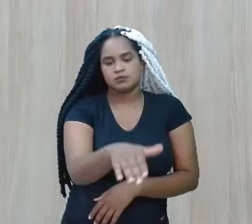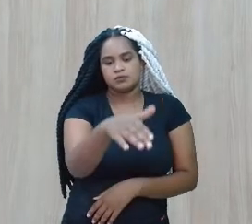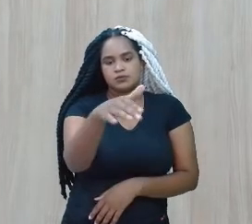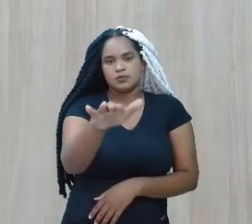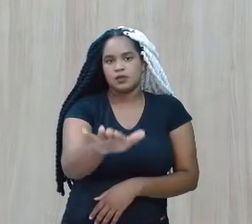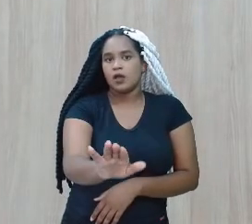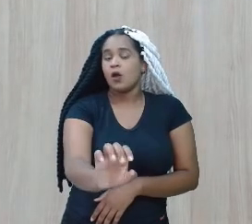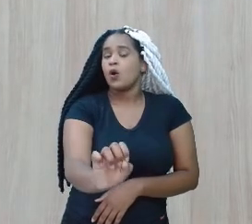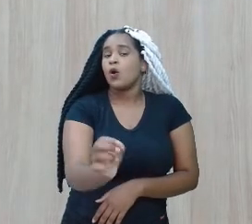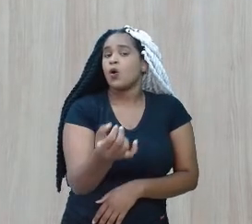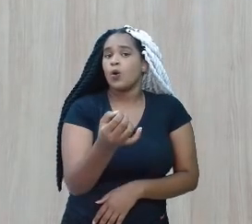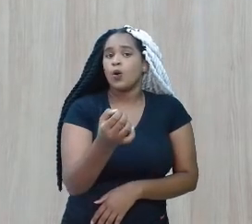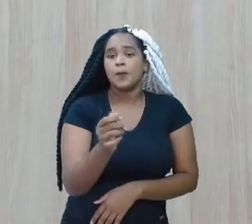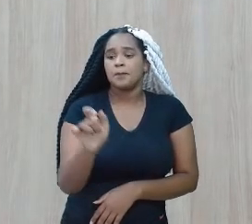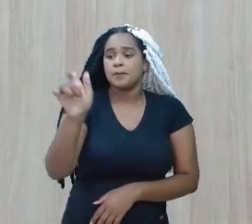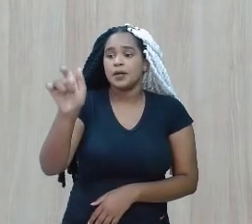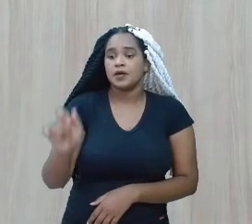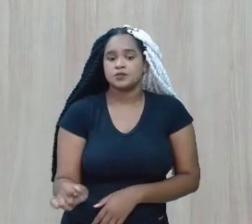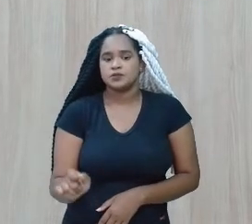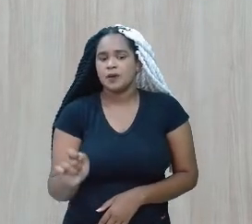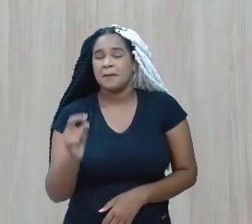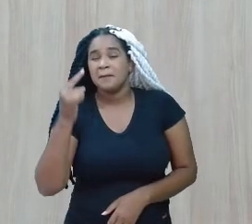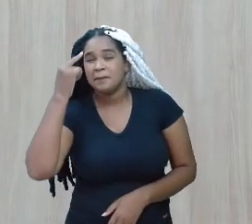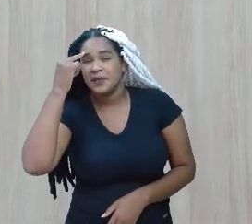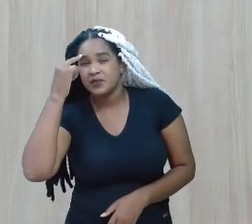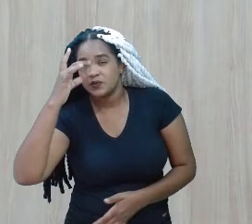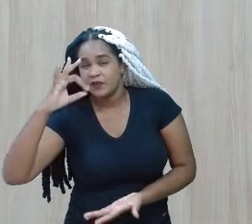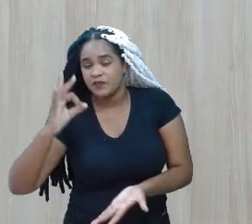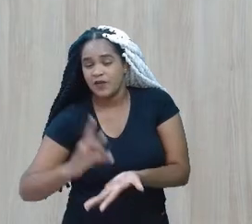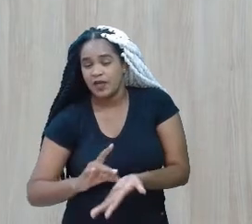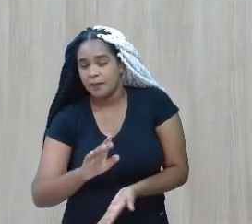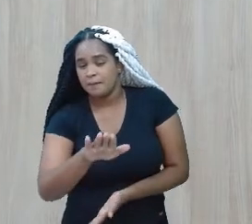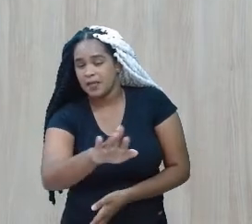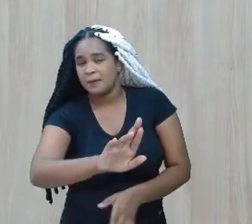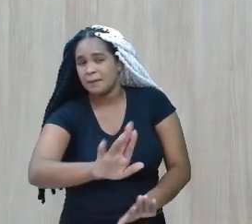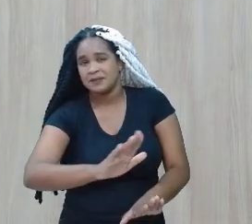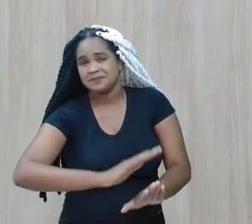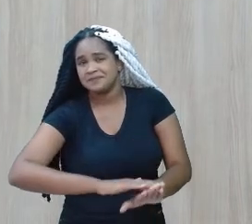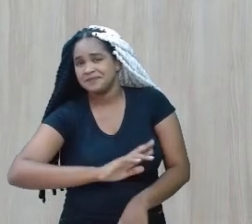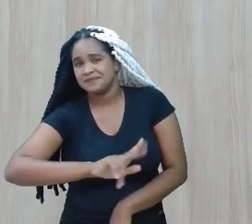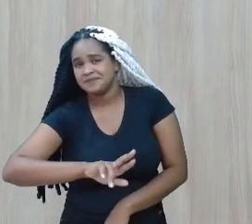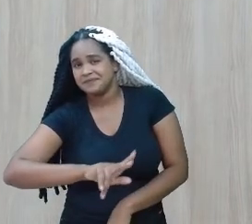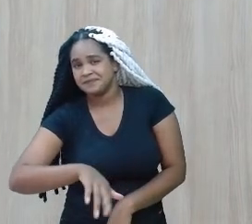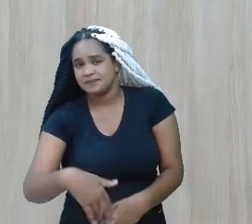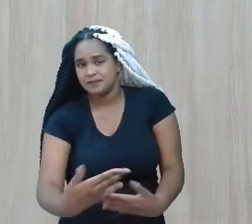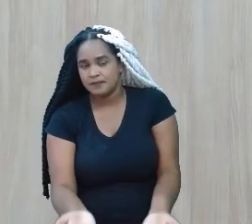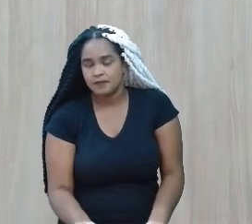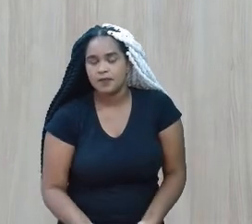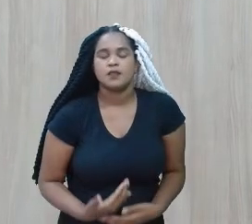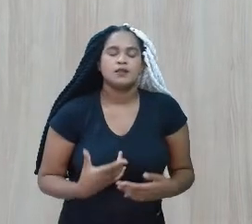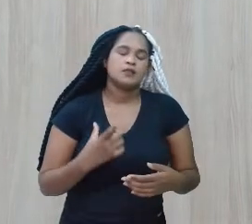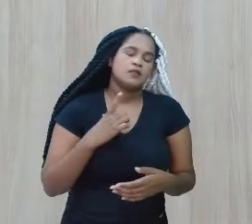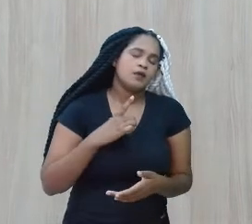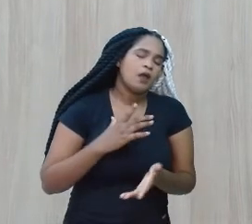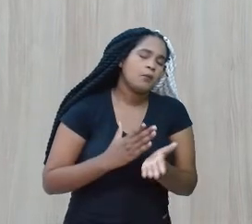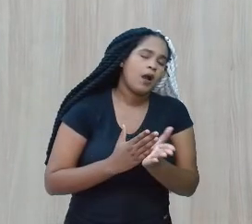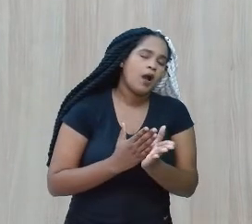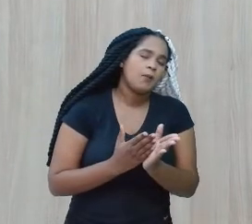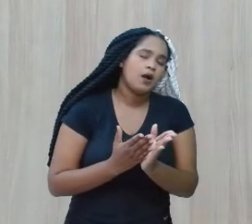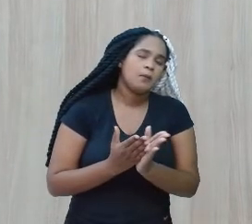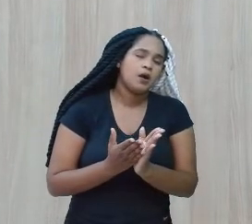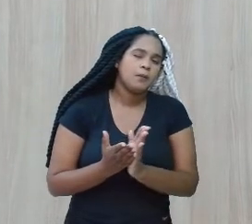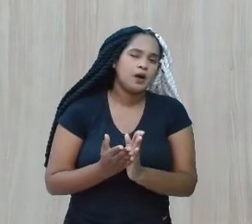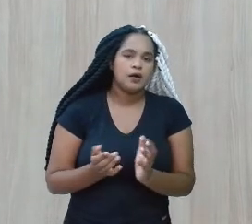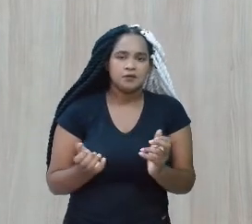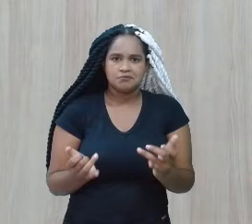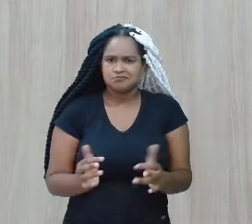uma aparição e viu e não existia? Então, há tantas linhas de